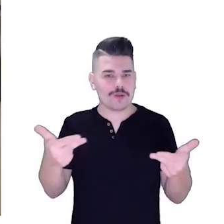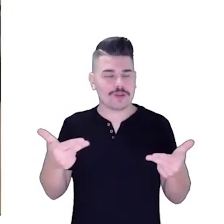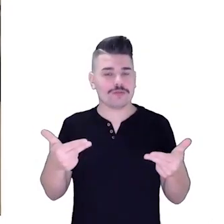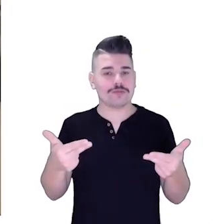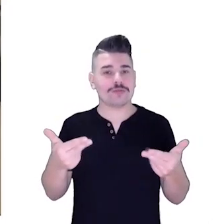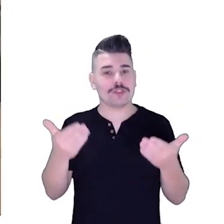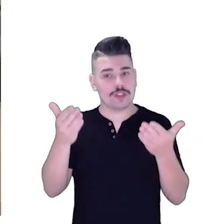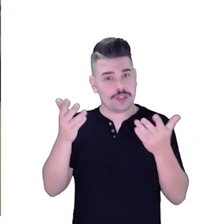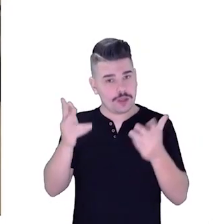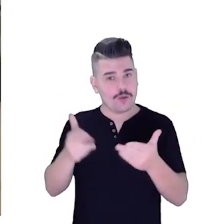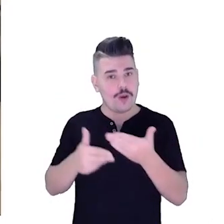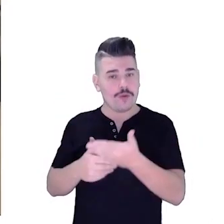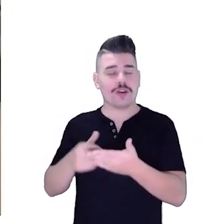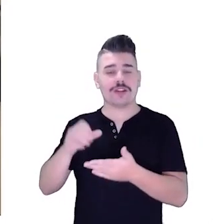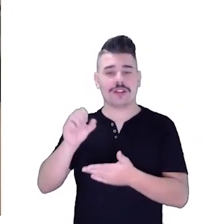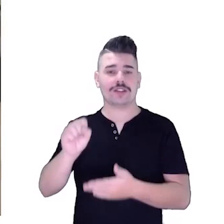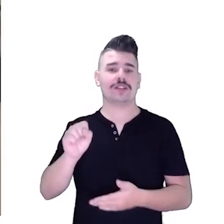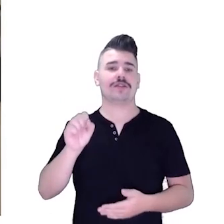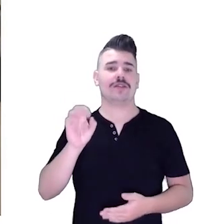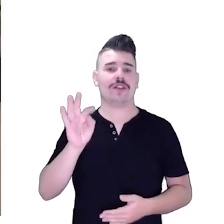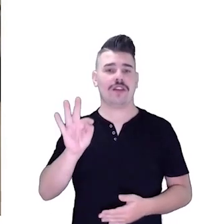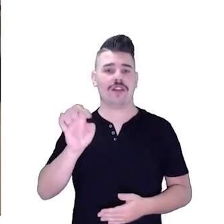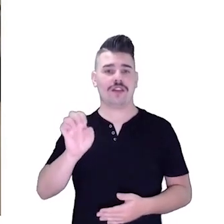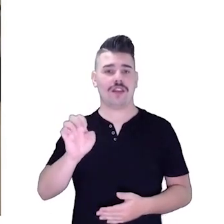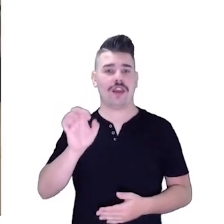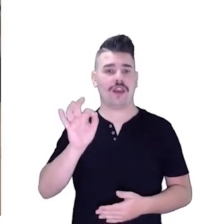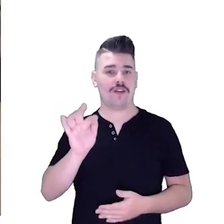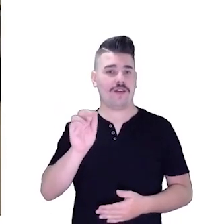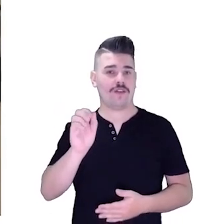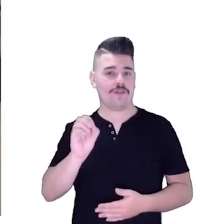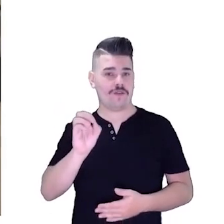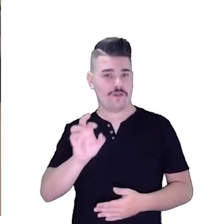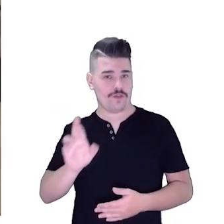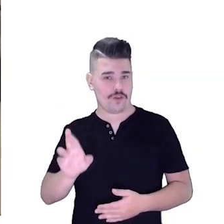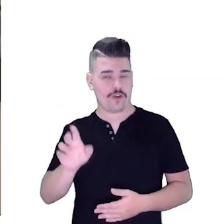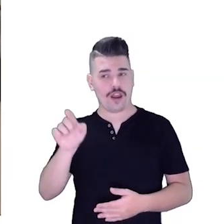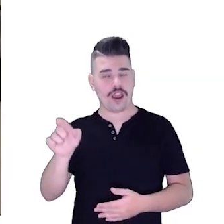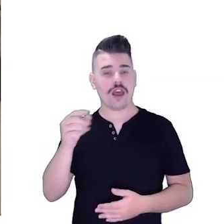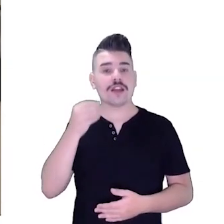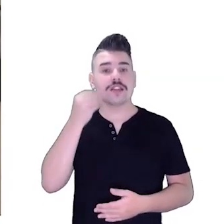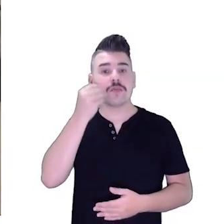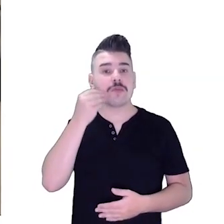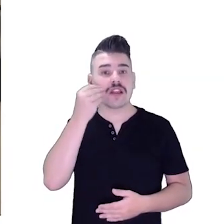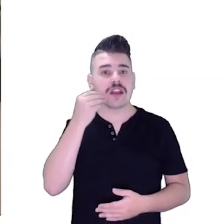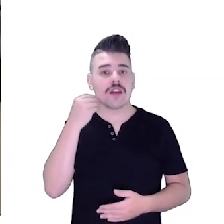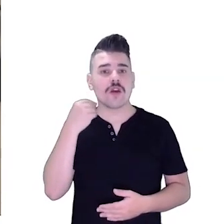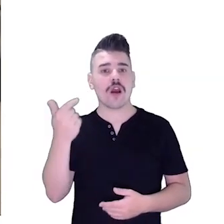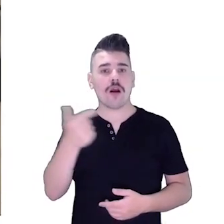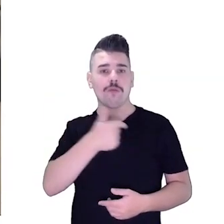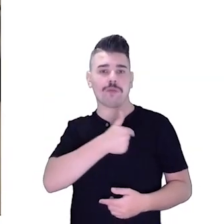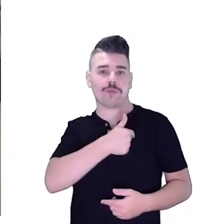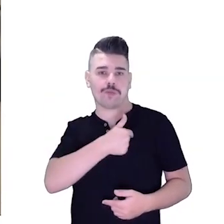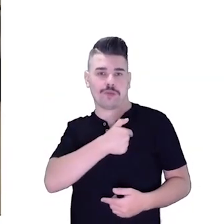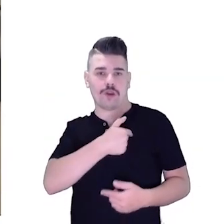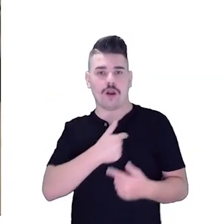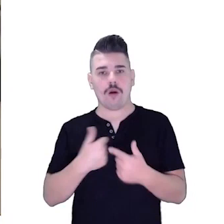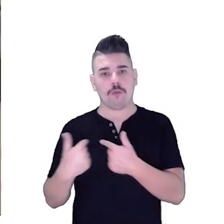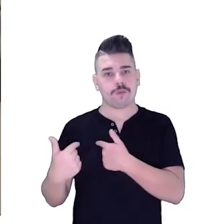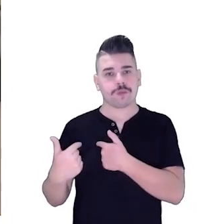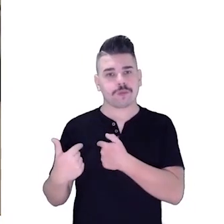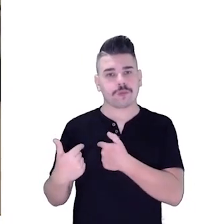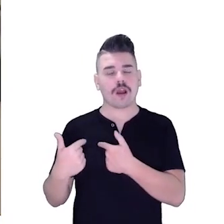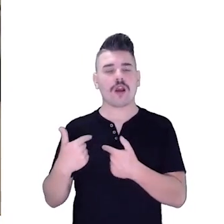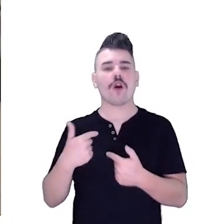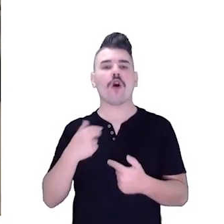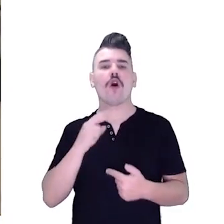exemplo de Stafford, que estava experimentando com hormônios, mas que na época tinha